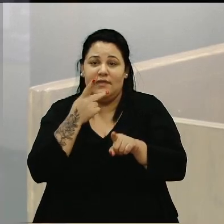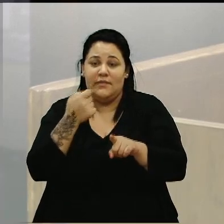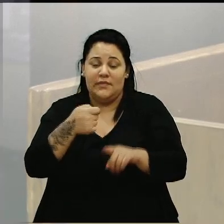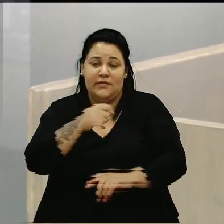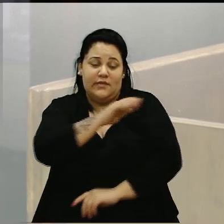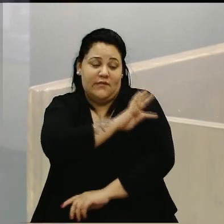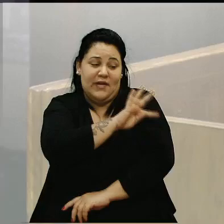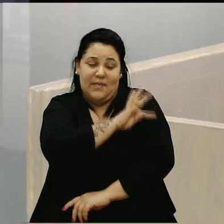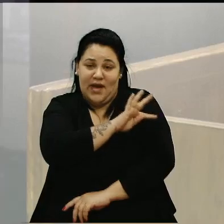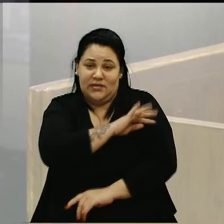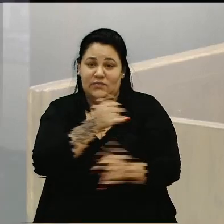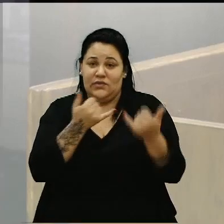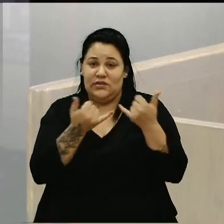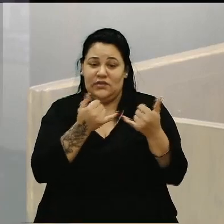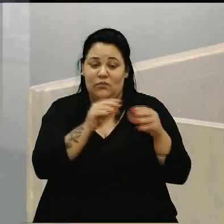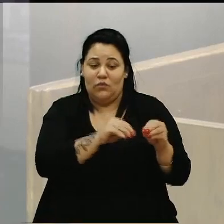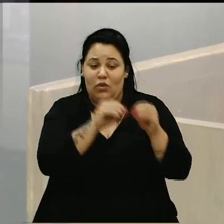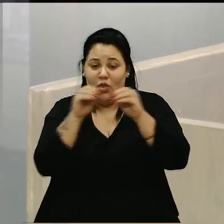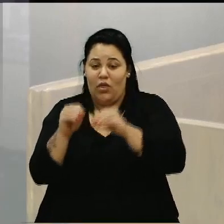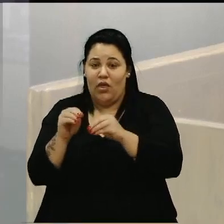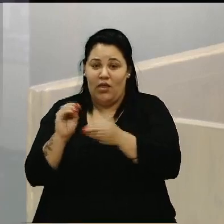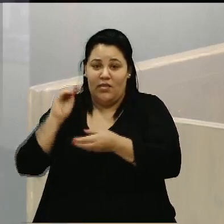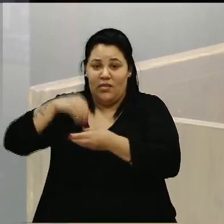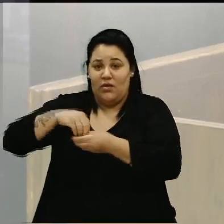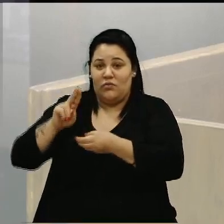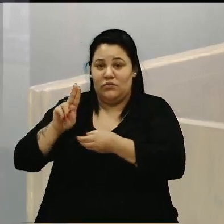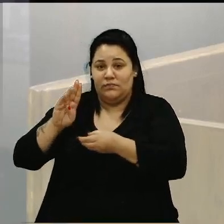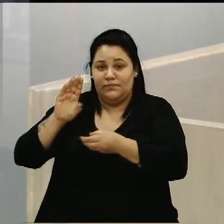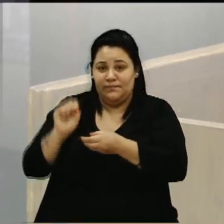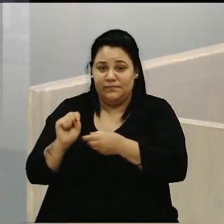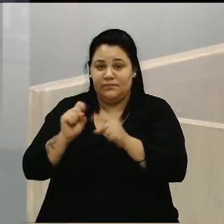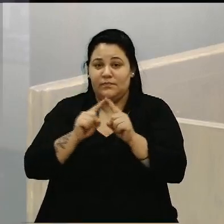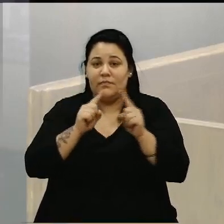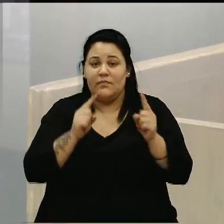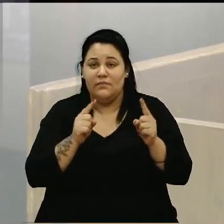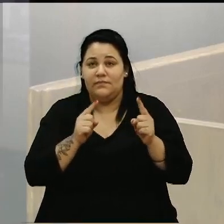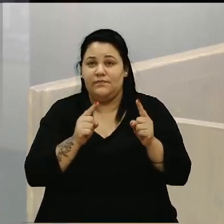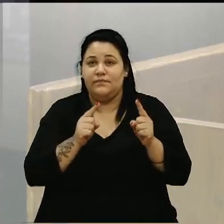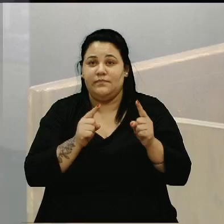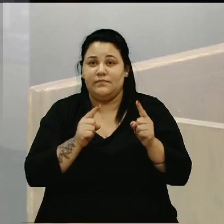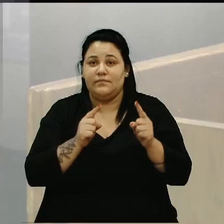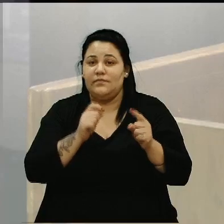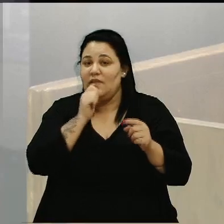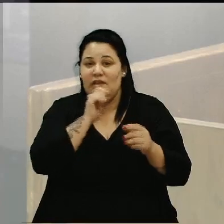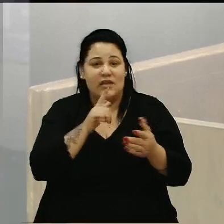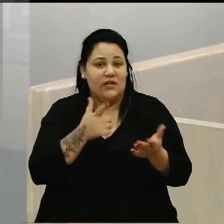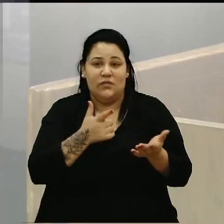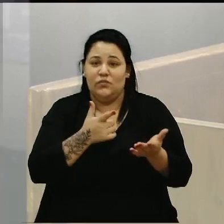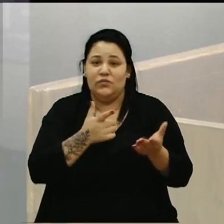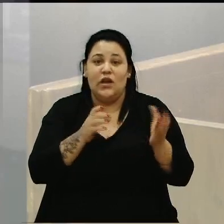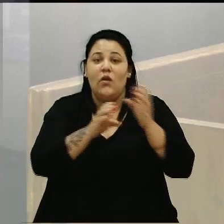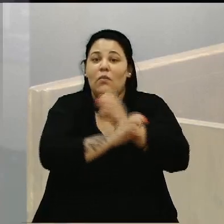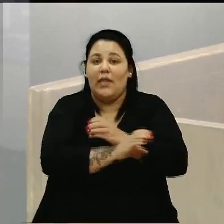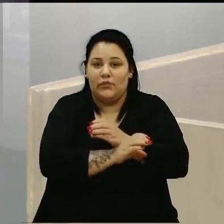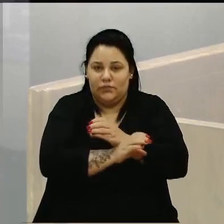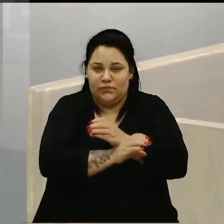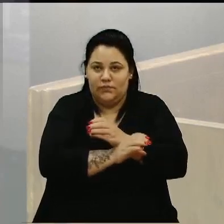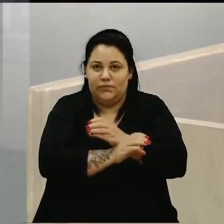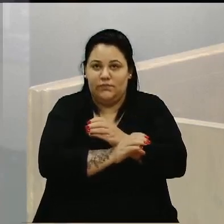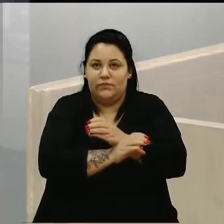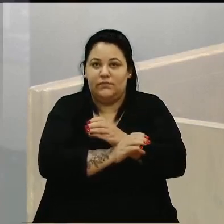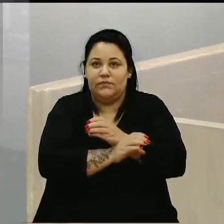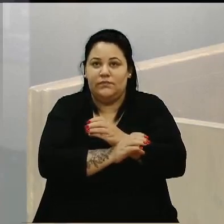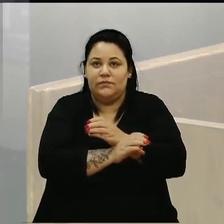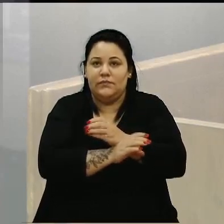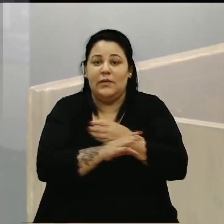as farmácias foram para algumas UBSs, mas não foi completo, foi um benefício